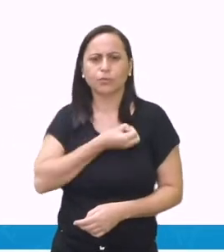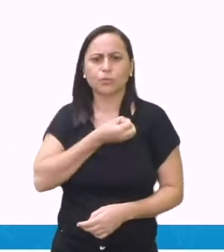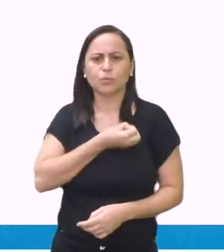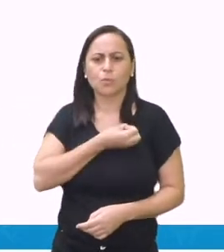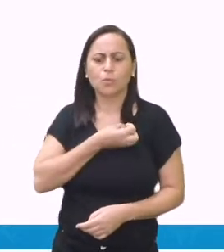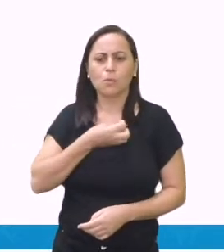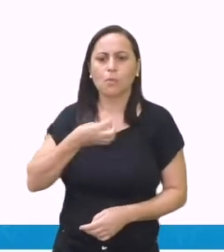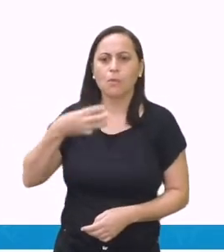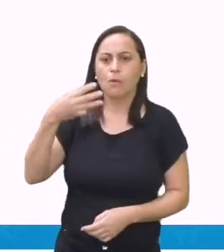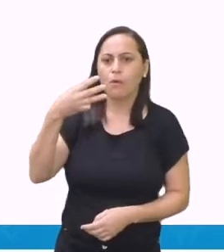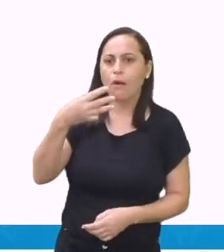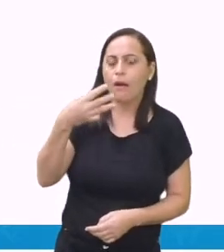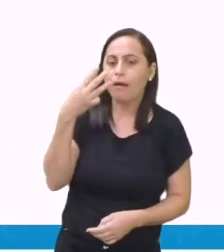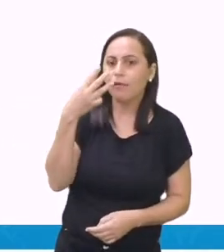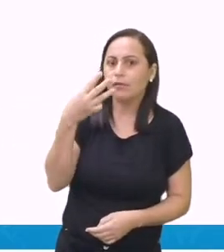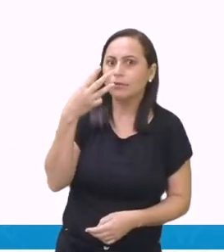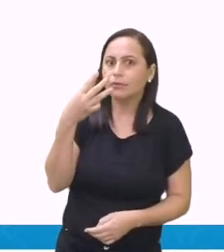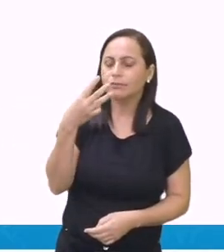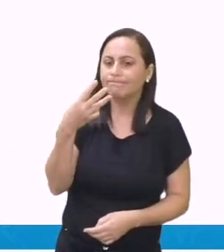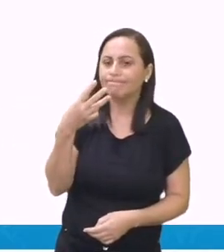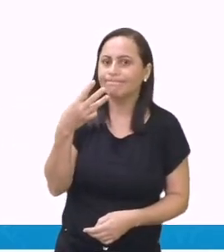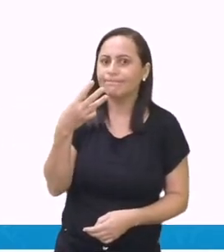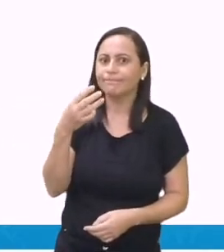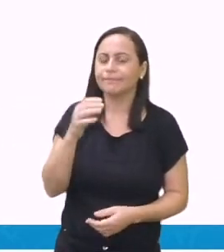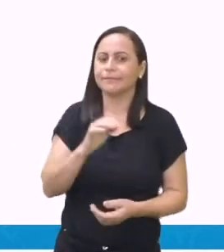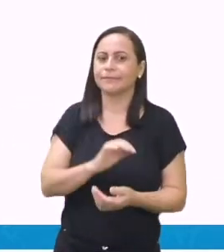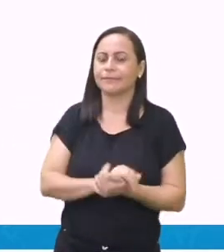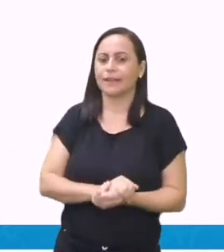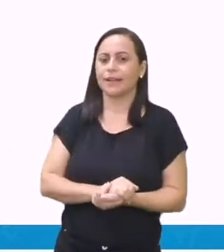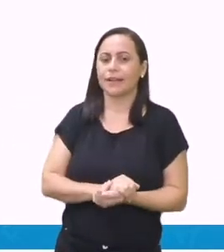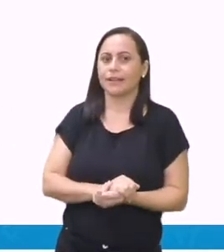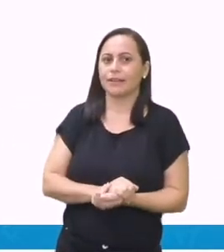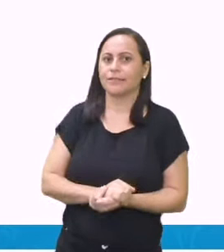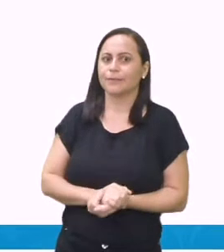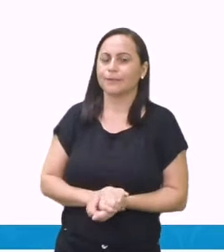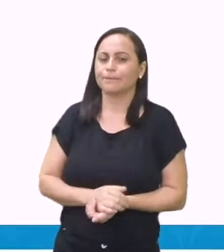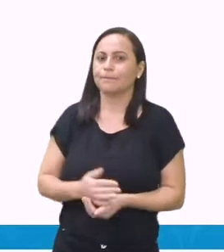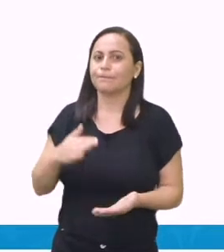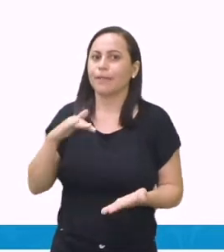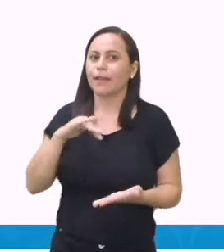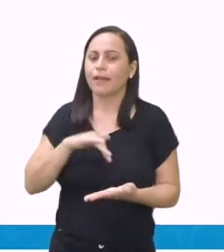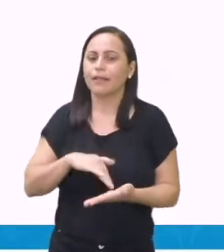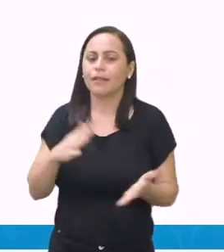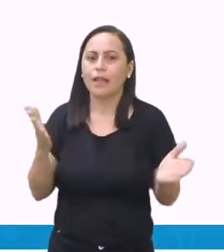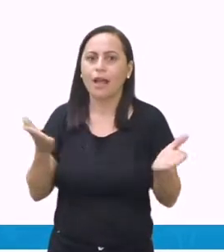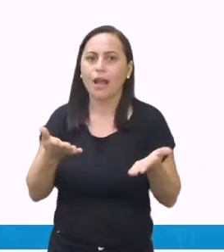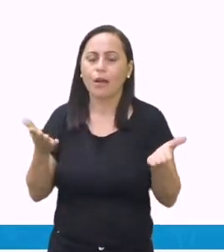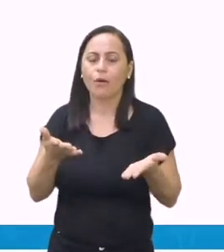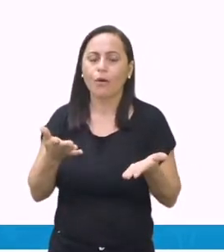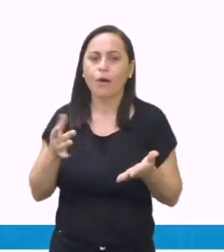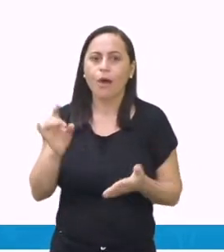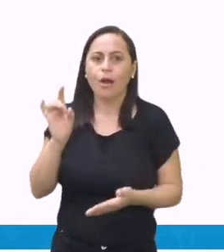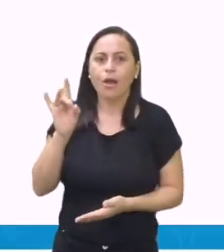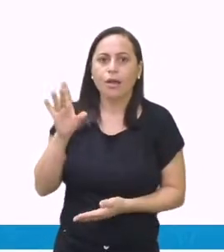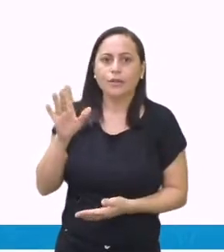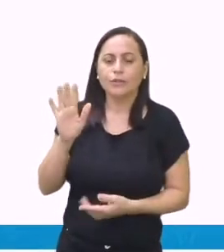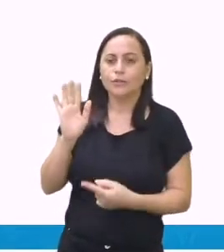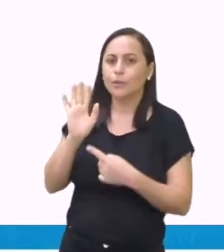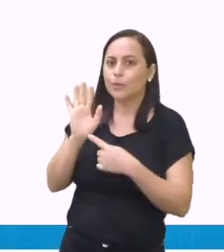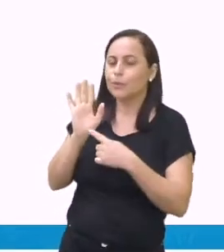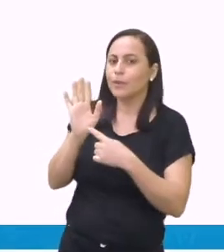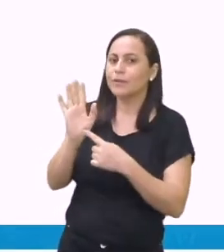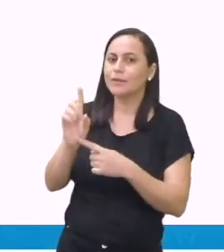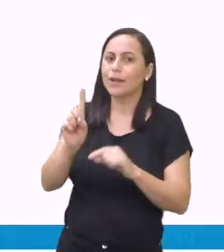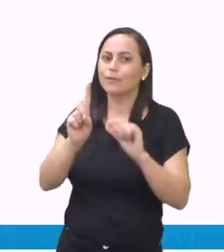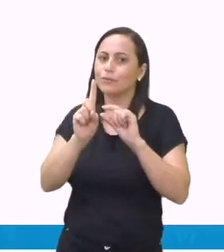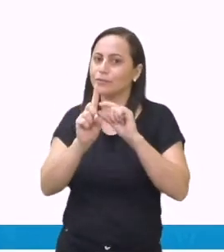3 algarismos. Professora, até agora nós falamos sobre unidade, dezena. Pois